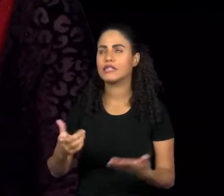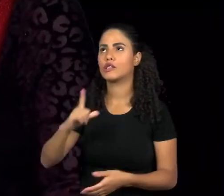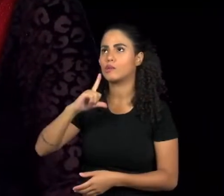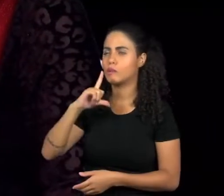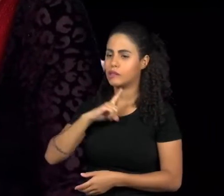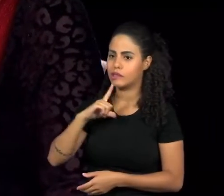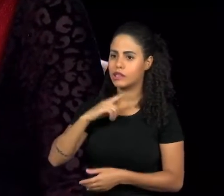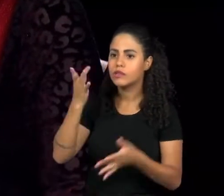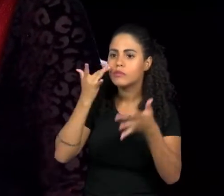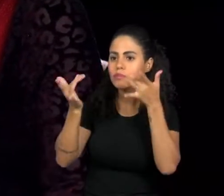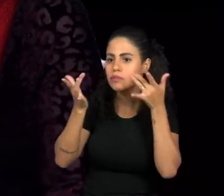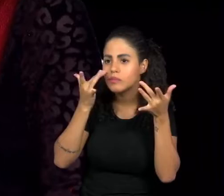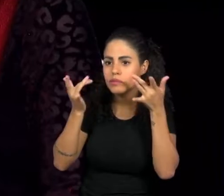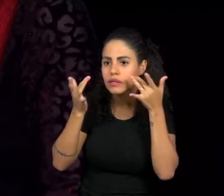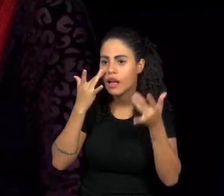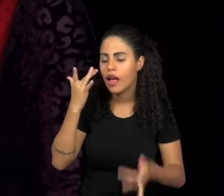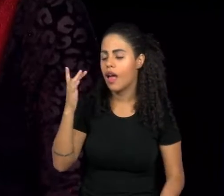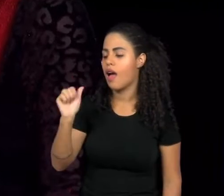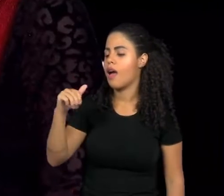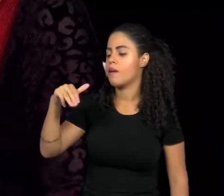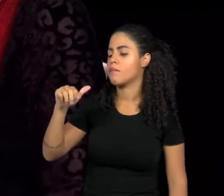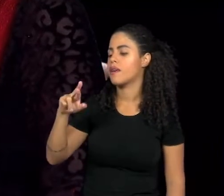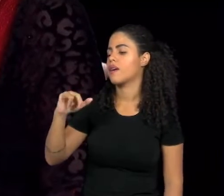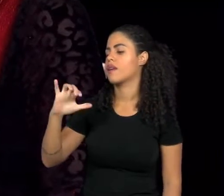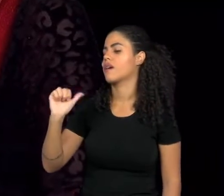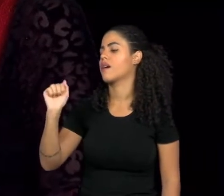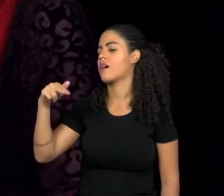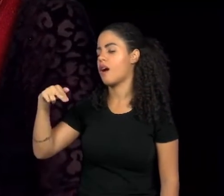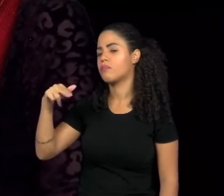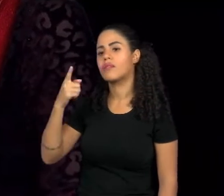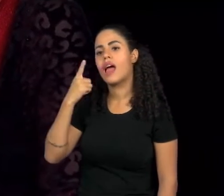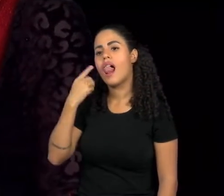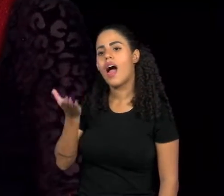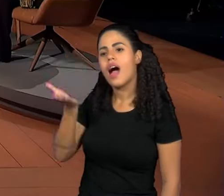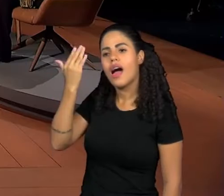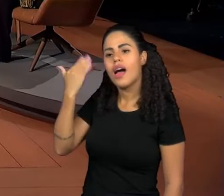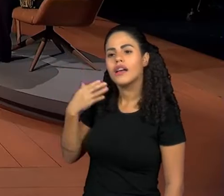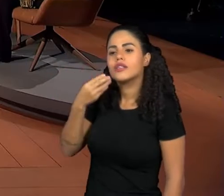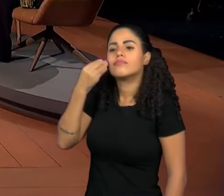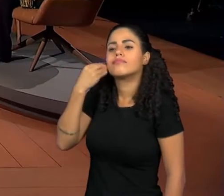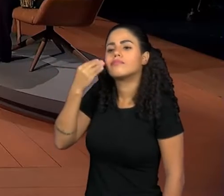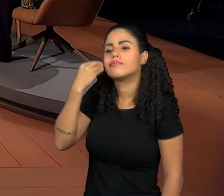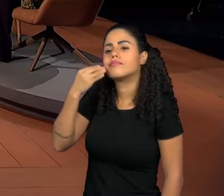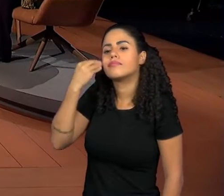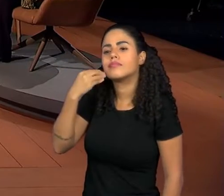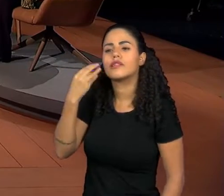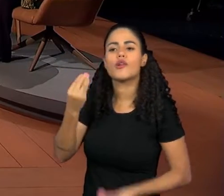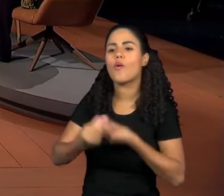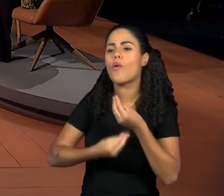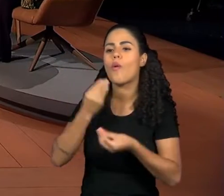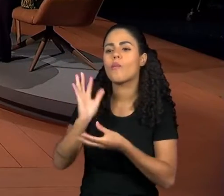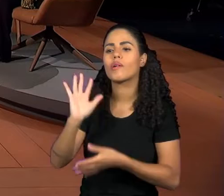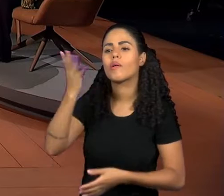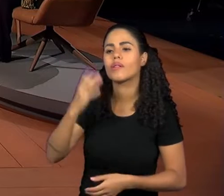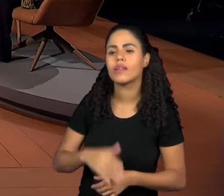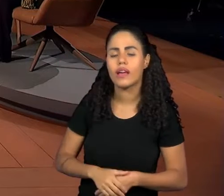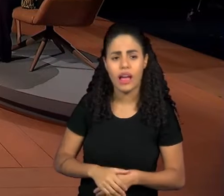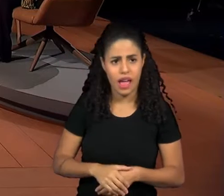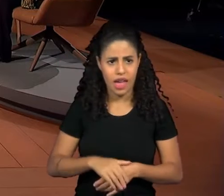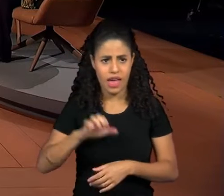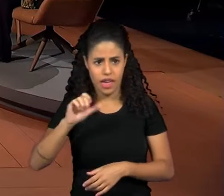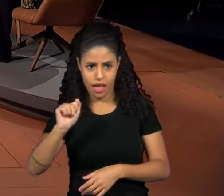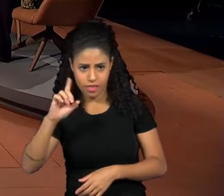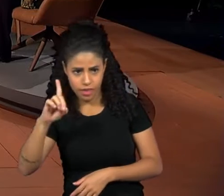chamado América Urrá, que era um espetáculo ainda de vanguarda, de experimentação Na EAD, isso? na EAD.